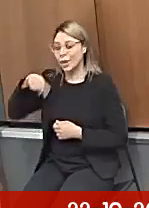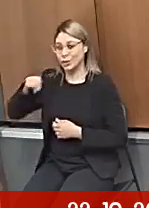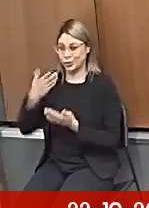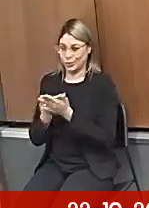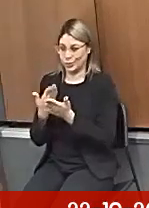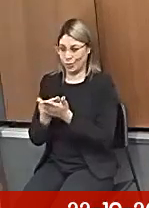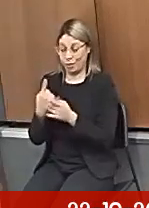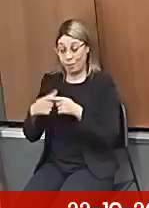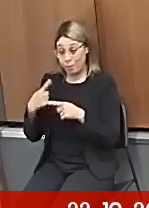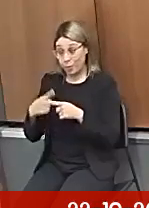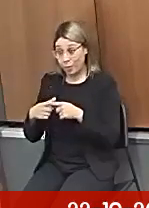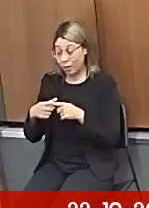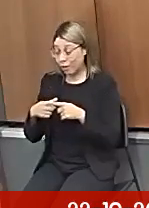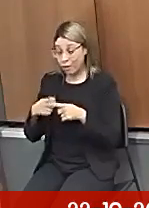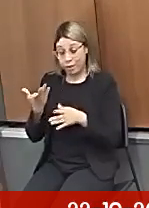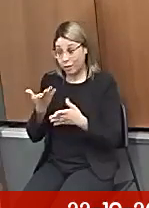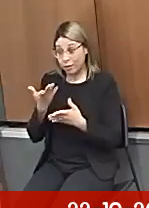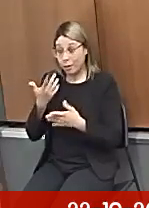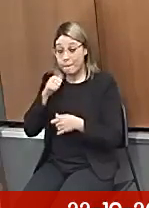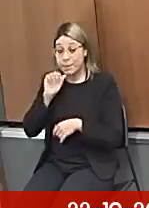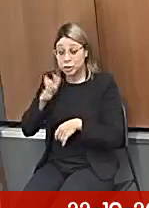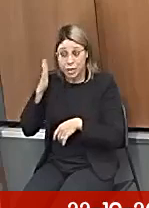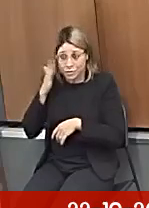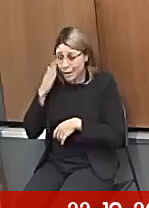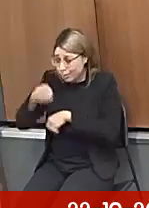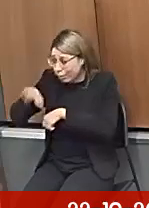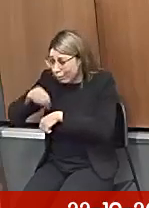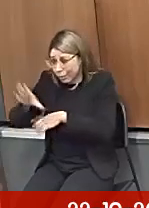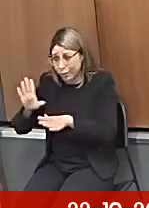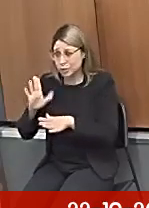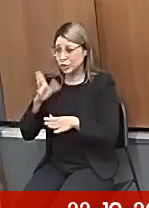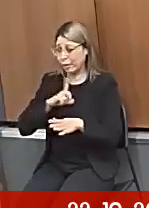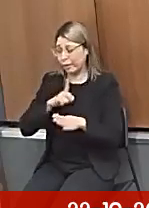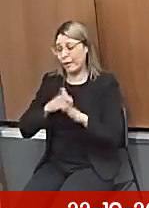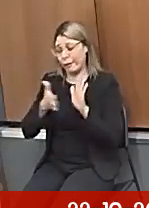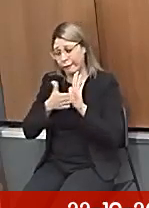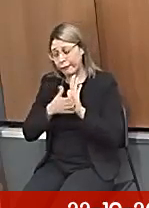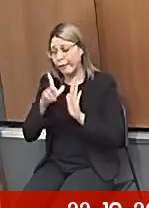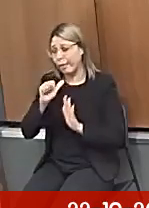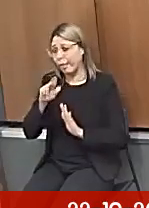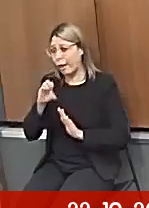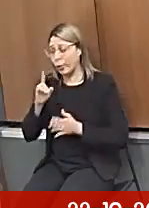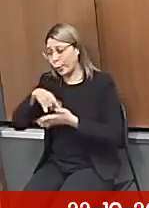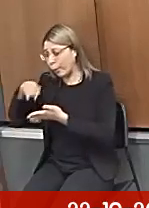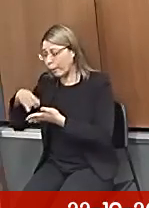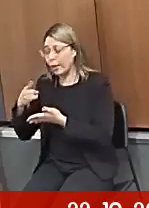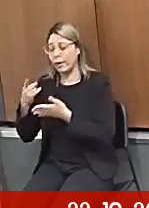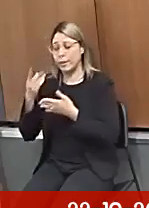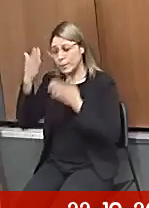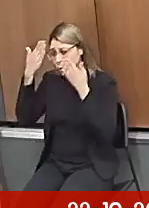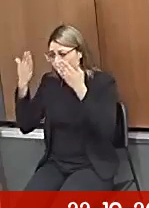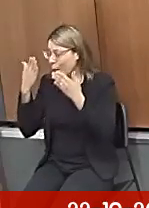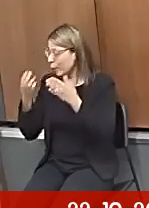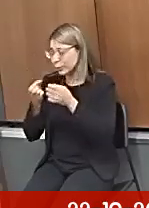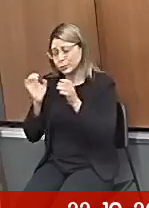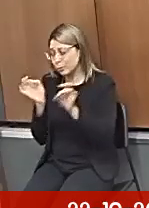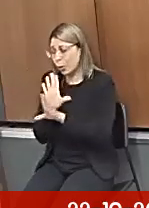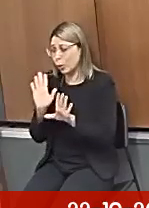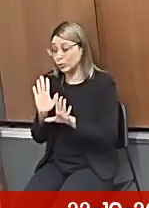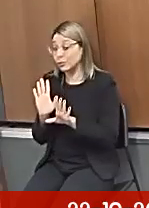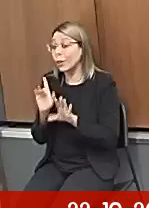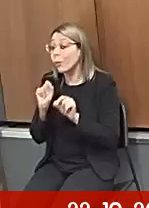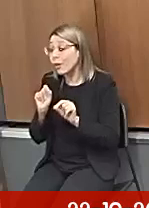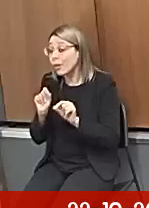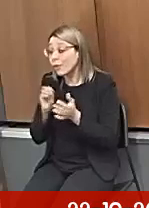têm essa informação, você chega, todo mundo já sabe. As mães já chegam com laudos, psicólogos, chega com tudo pronto. A escola não